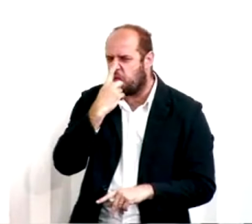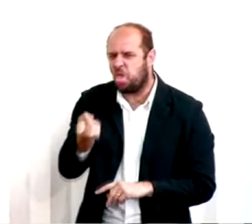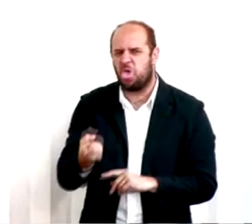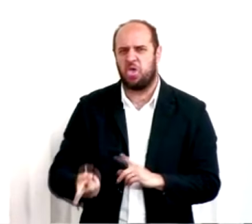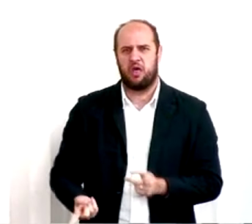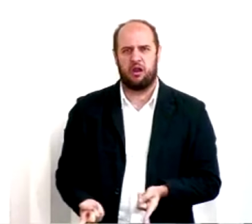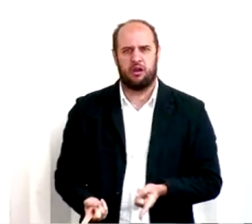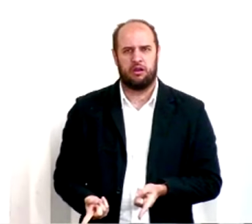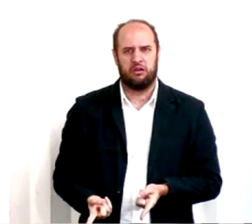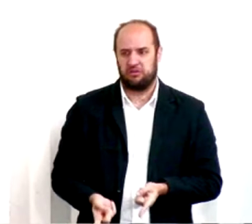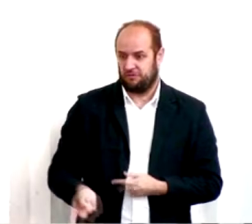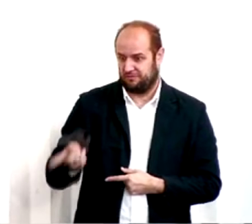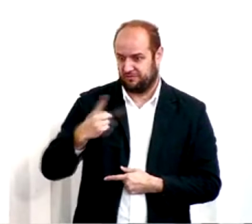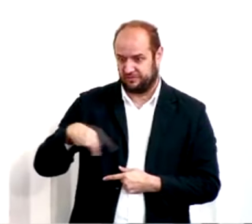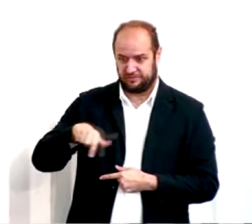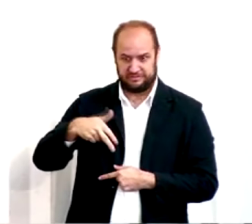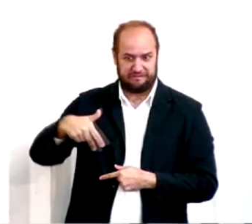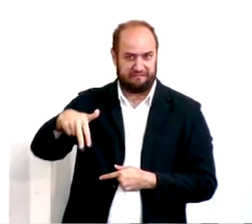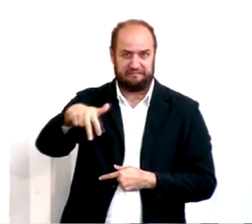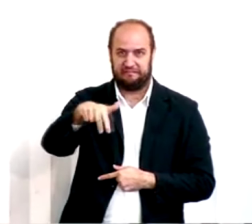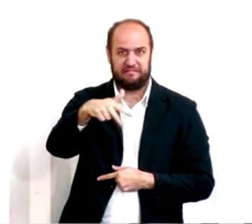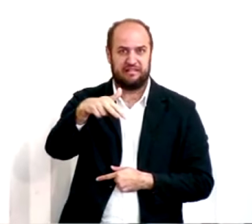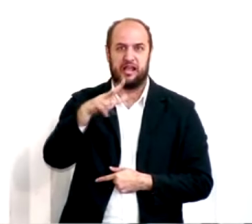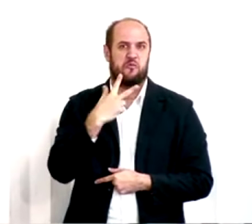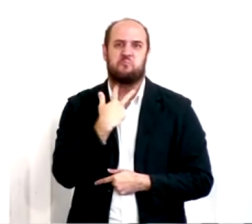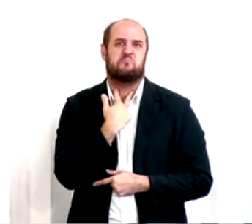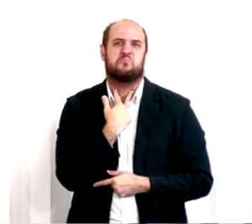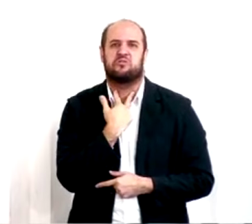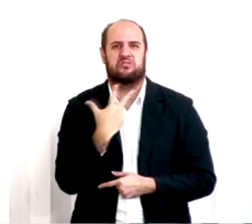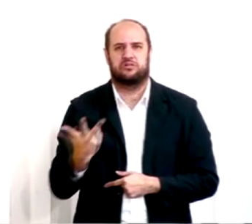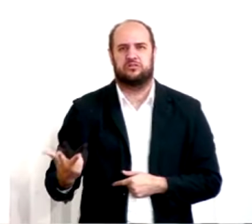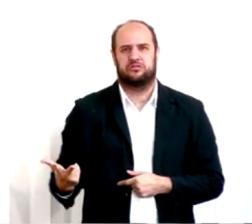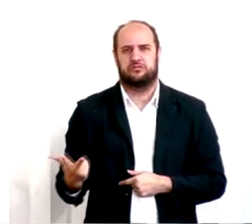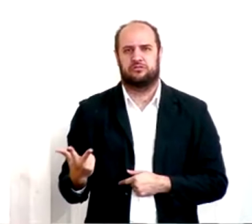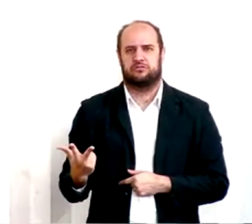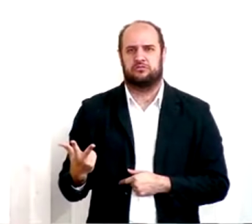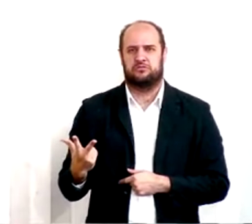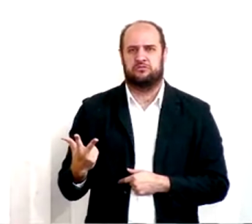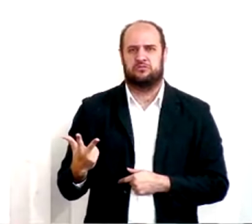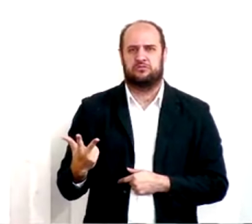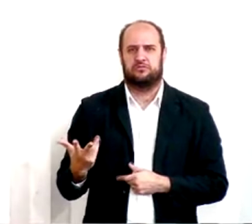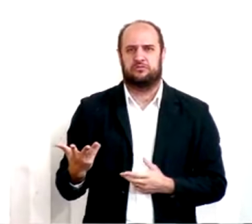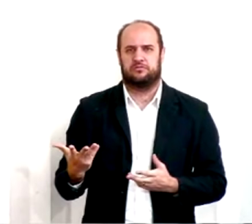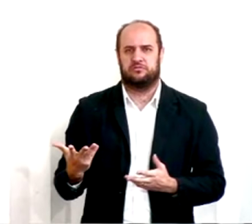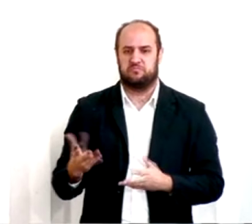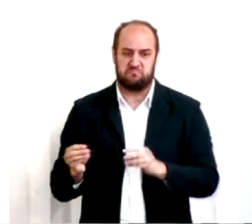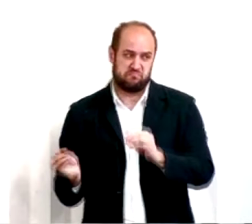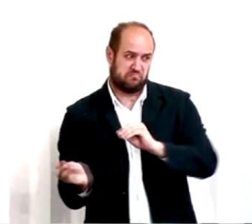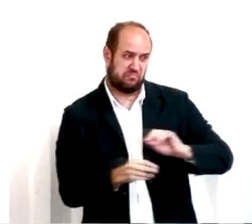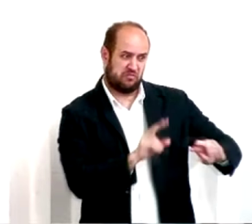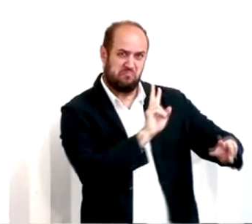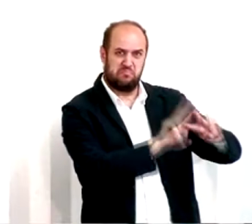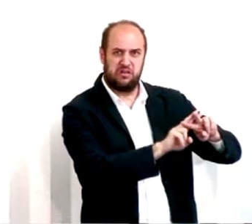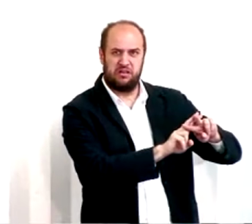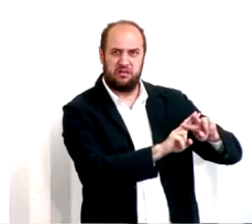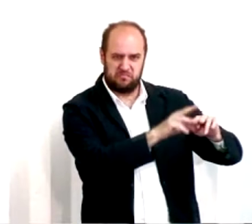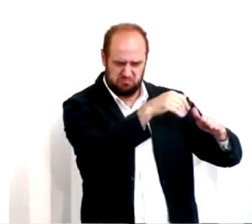vocês não são dignos de andarem nos paralelepípedos de Roma o e colocava nos nas